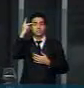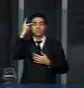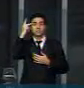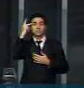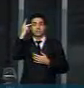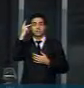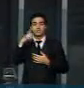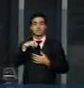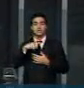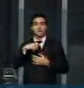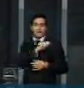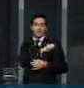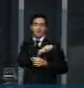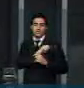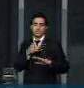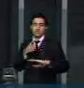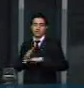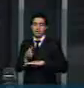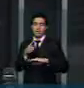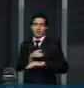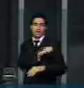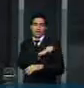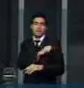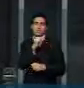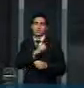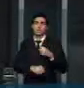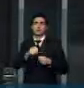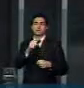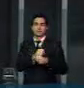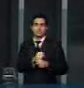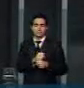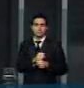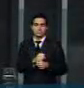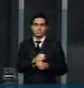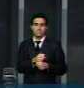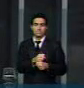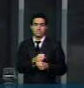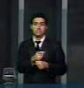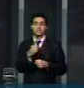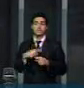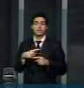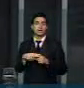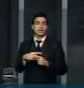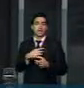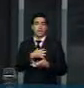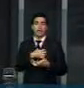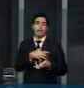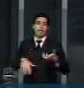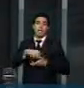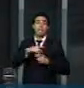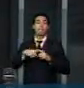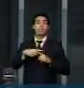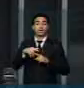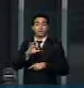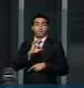invadida por estudantes, né? Isso foi no ano passado, que se revoltaram porque o